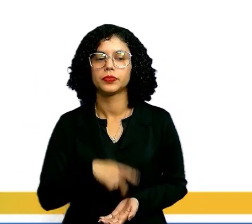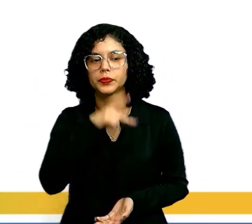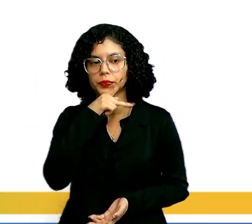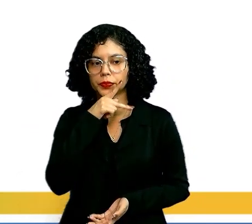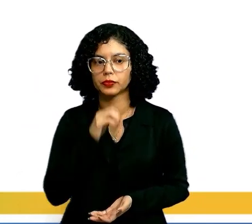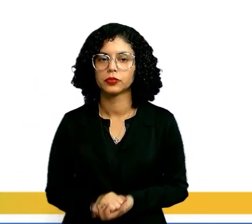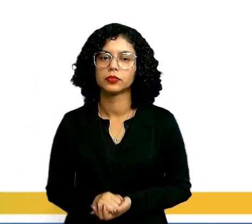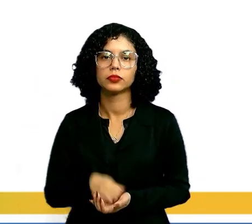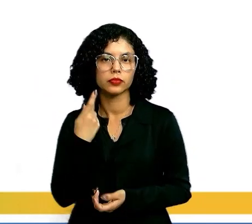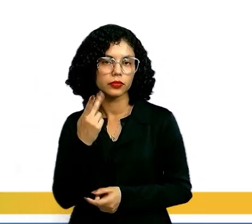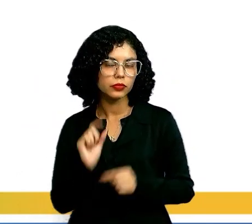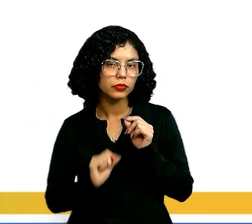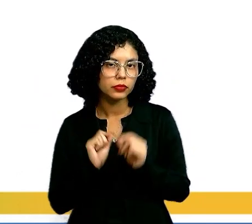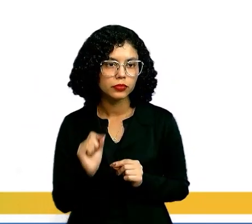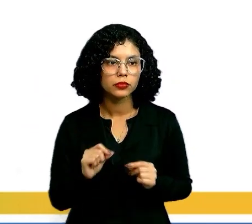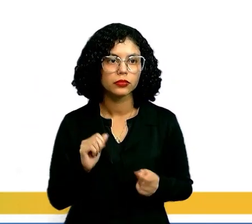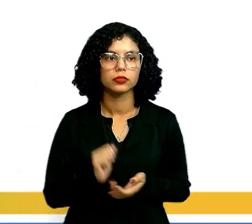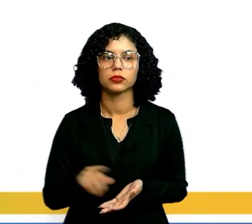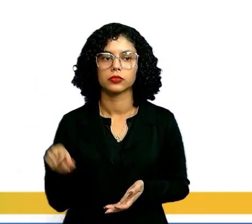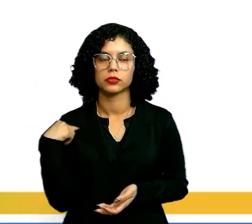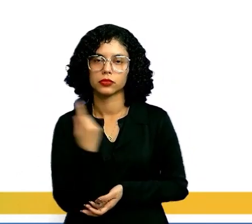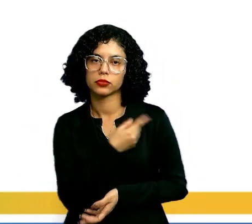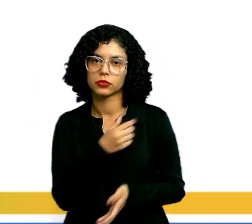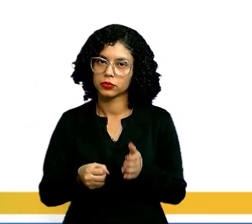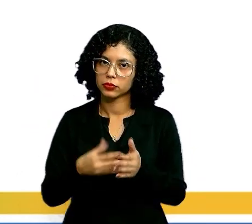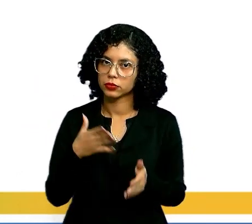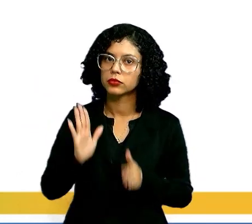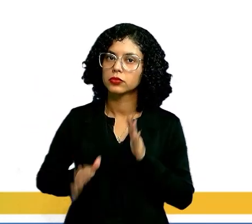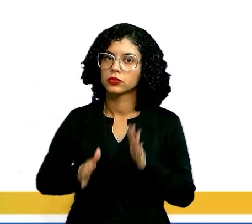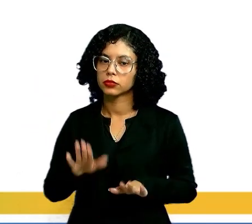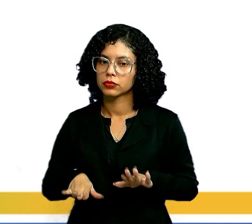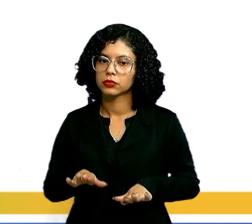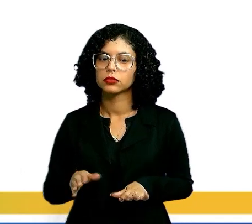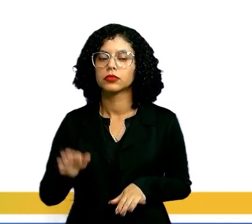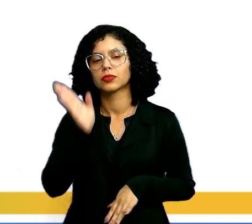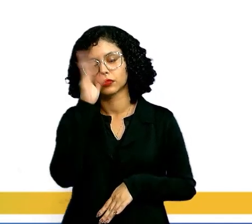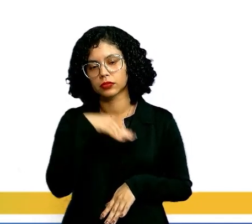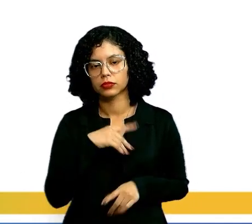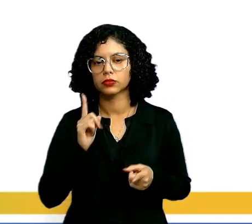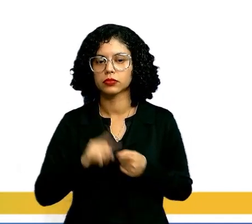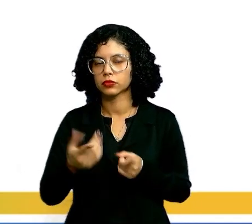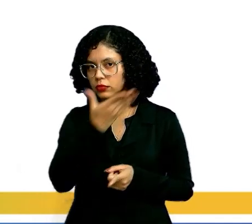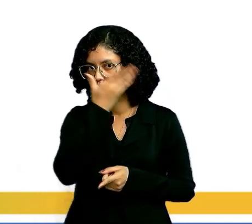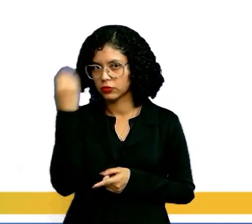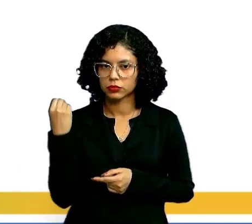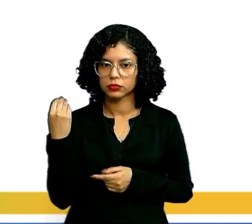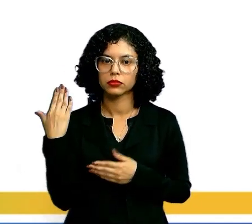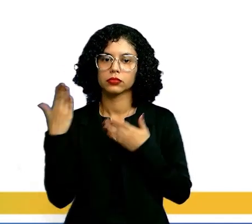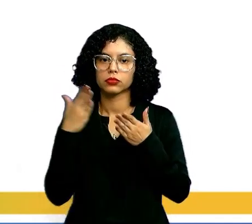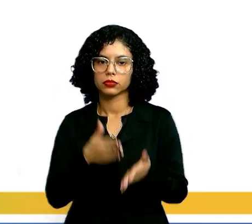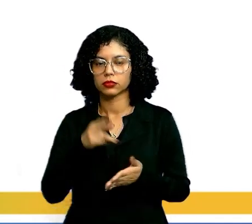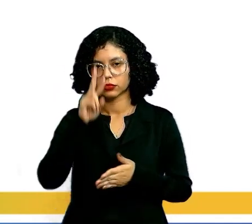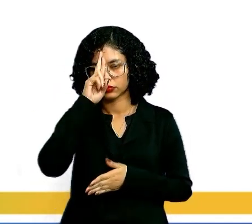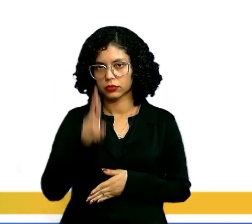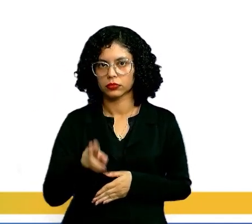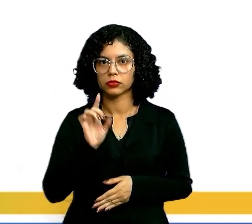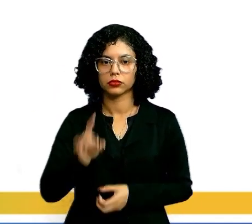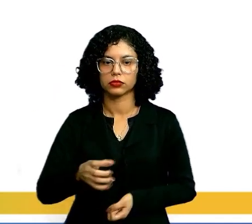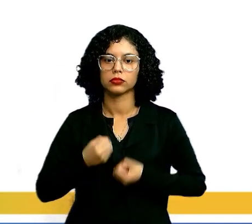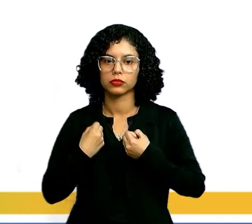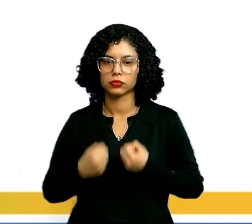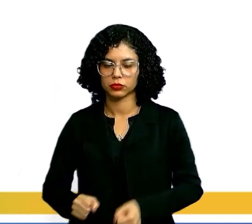Platão ele vai dizer o seguinte que nós muitas vezes Fazemos o mal porque a gente esquece de seguir a razão e segue os